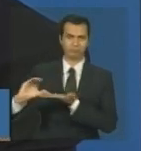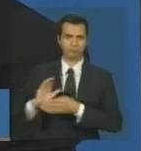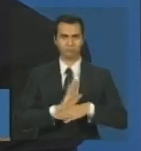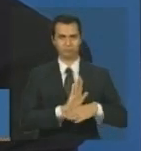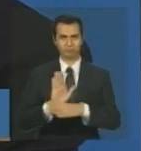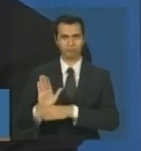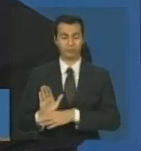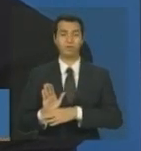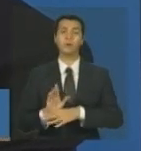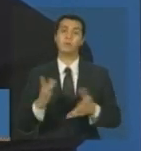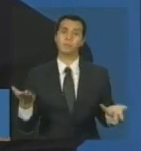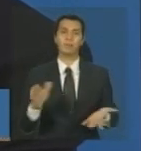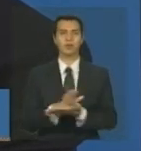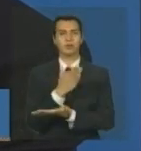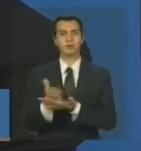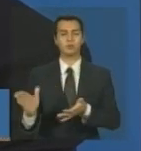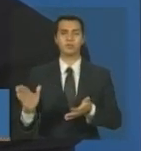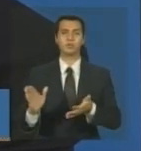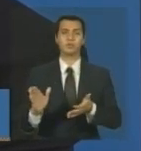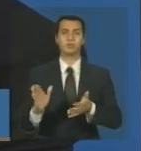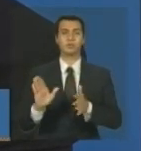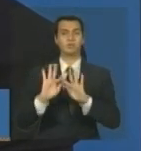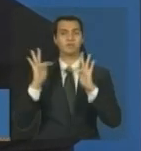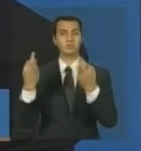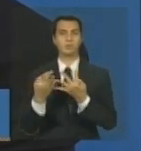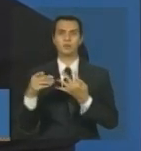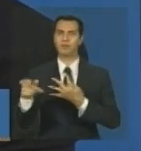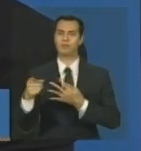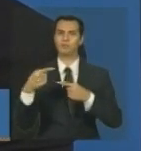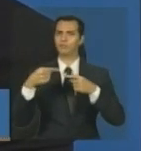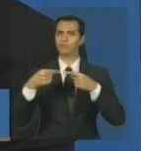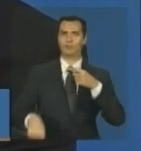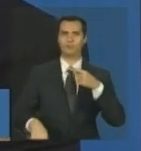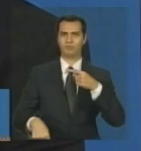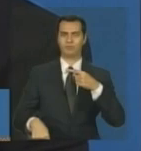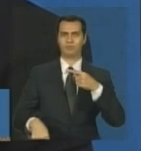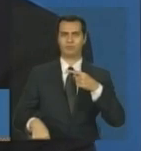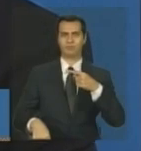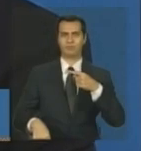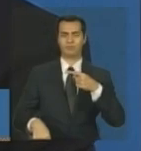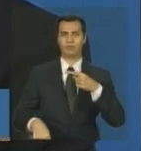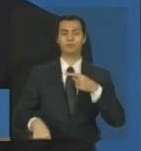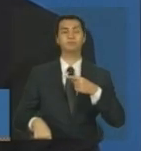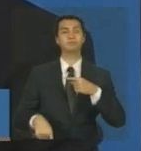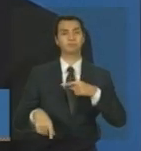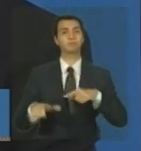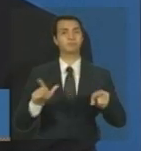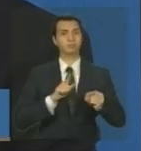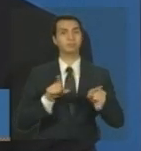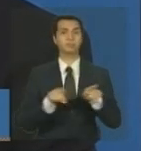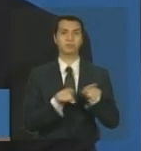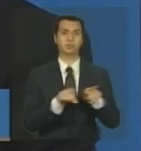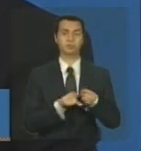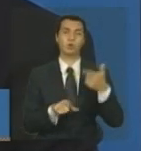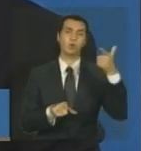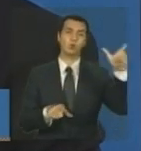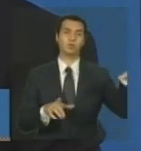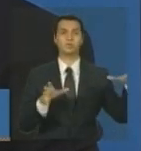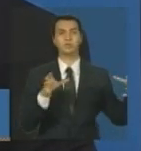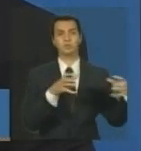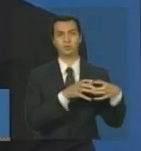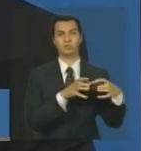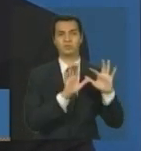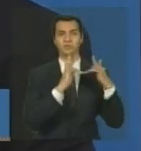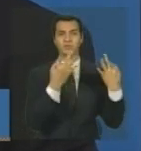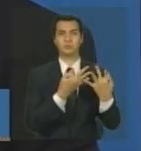que estão fora do perfil, estão recebendo benefício indevidamente, há também famílias que deveriam estar recebendo benefício e não